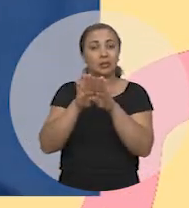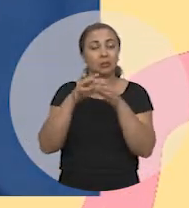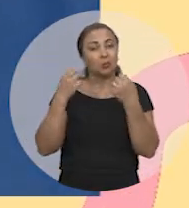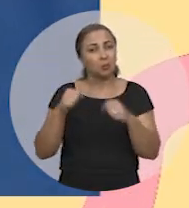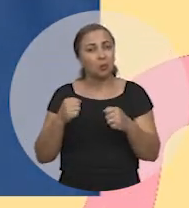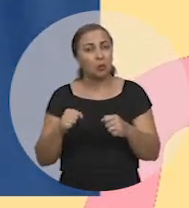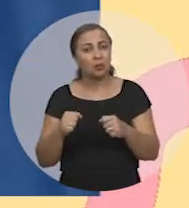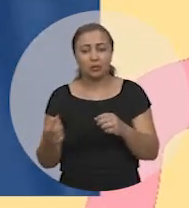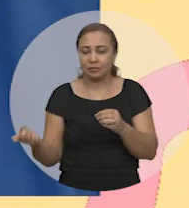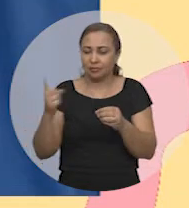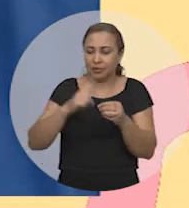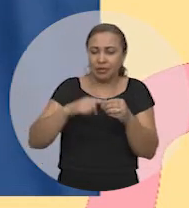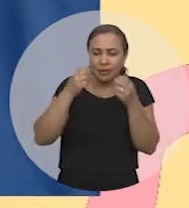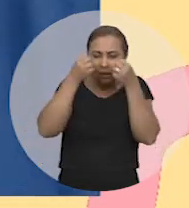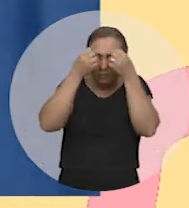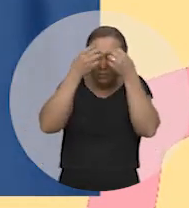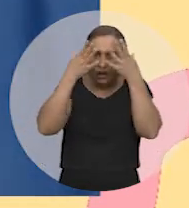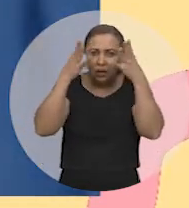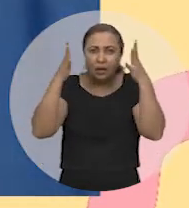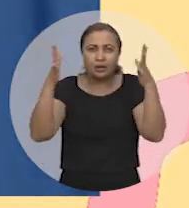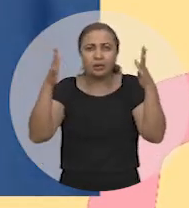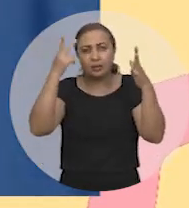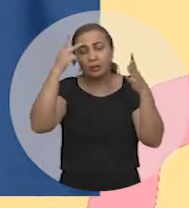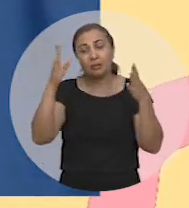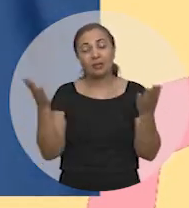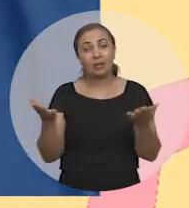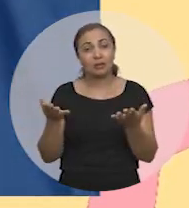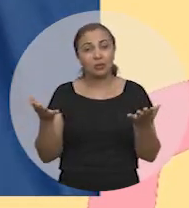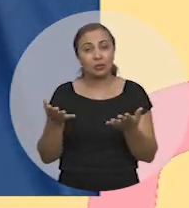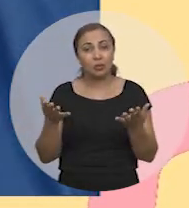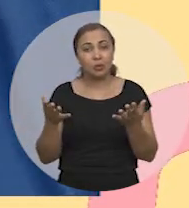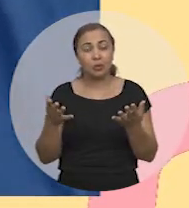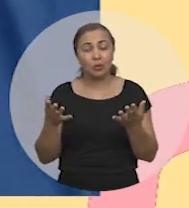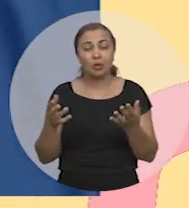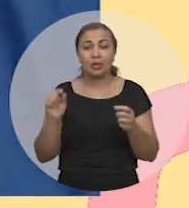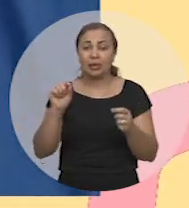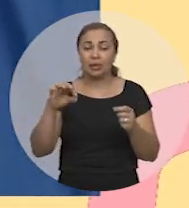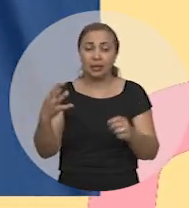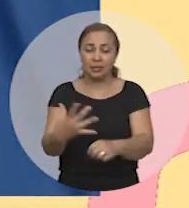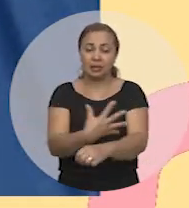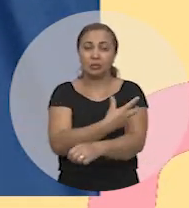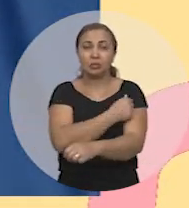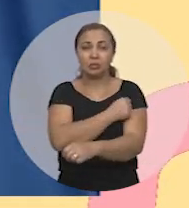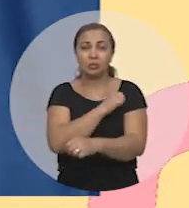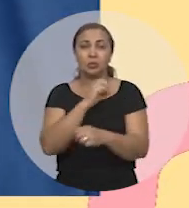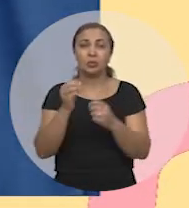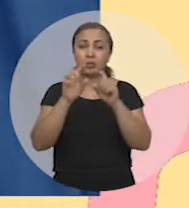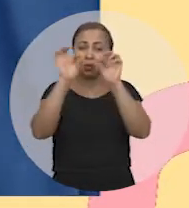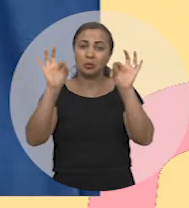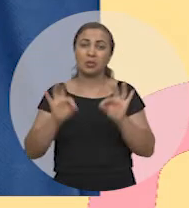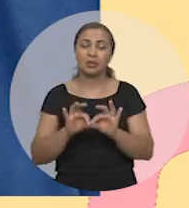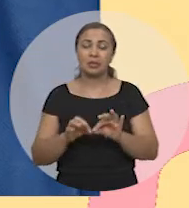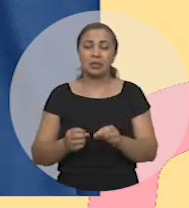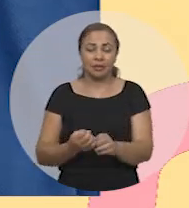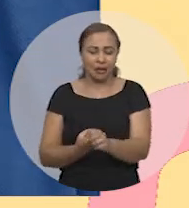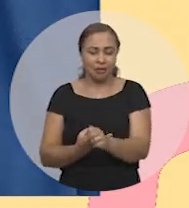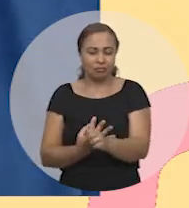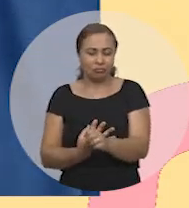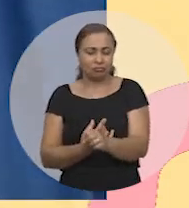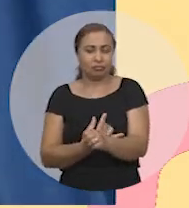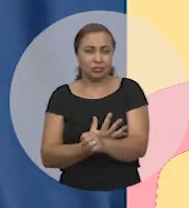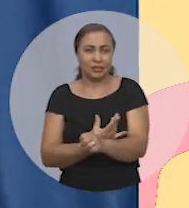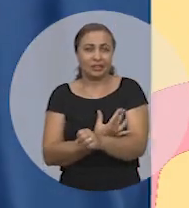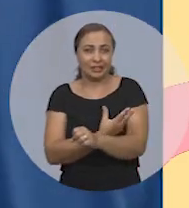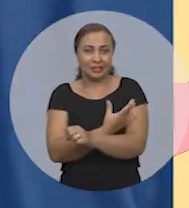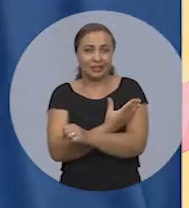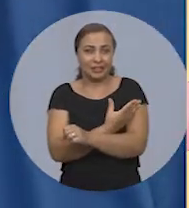e que podem talvez e trazer uma luz para este momento no qual as emoções como tudo nosso projeto